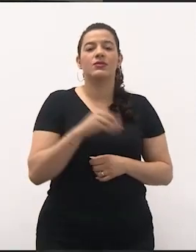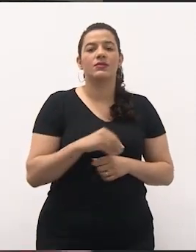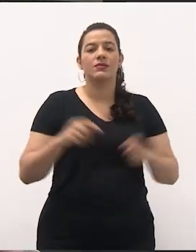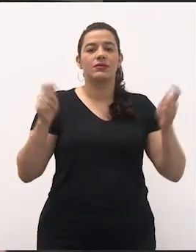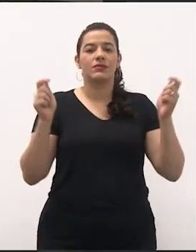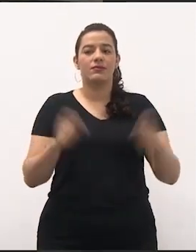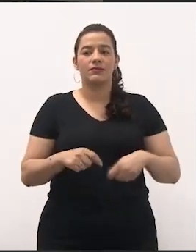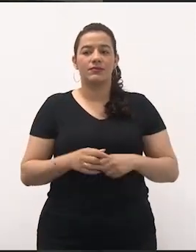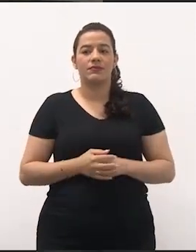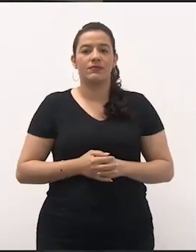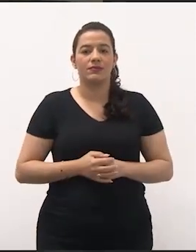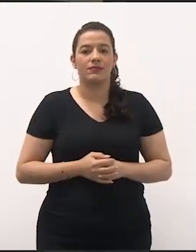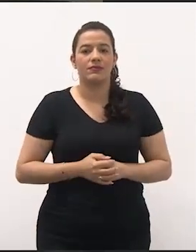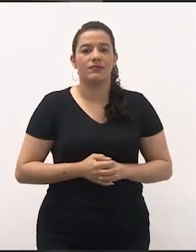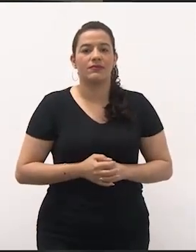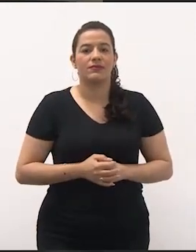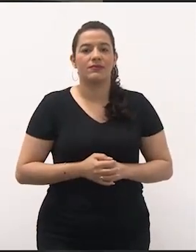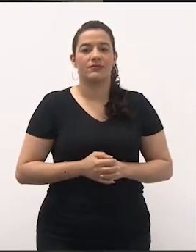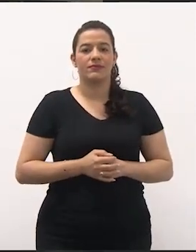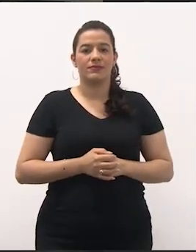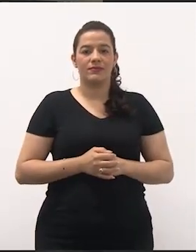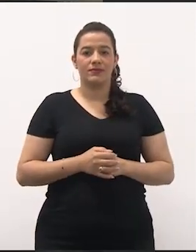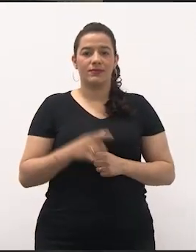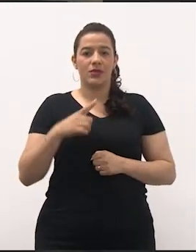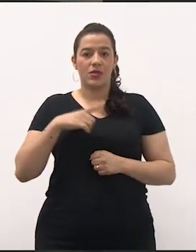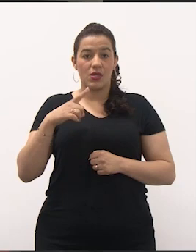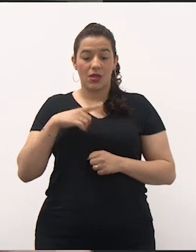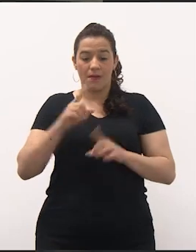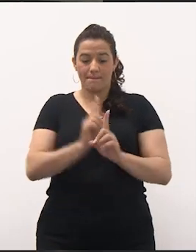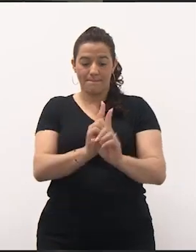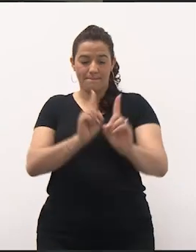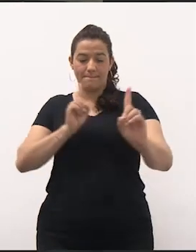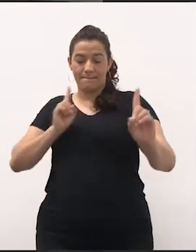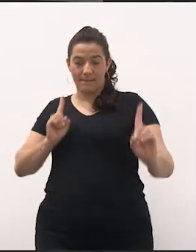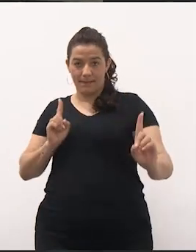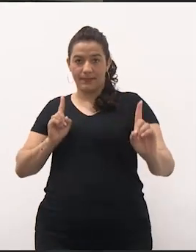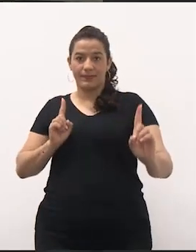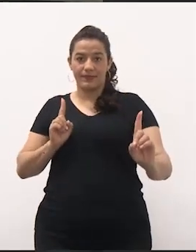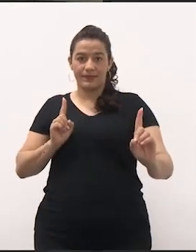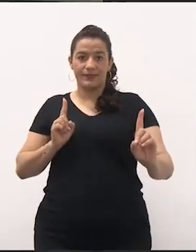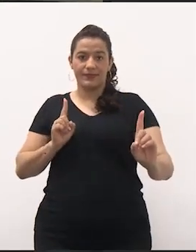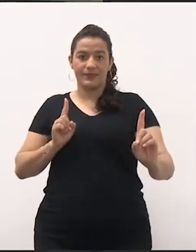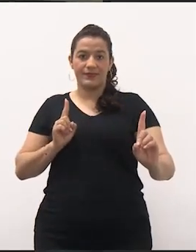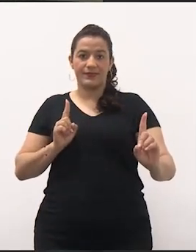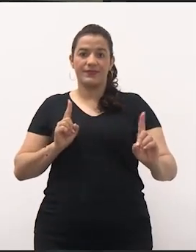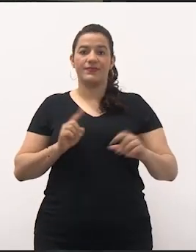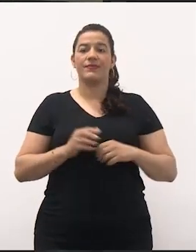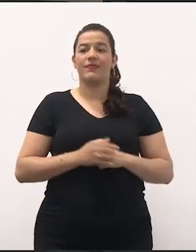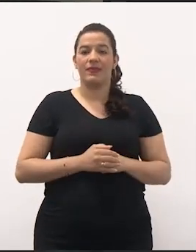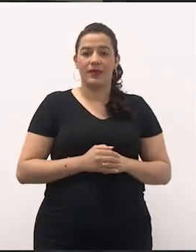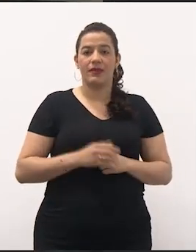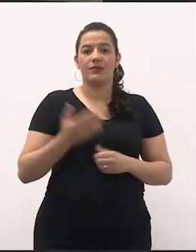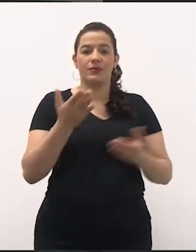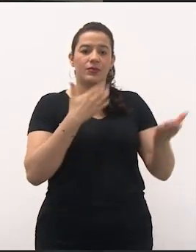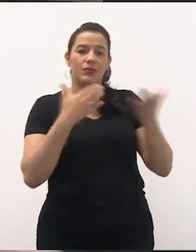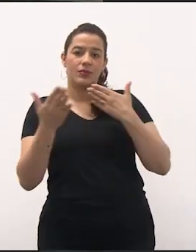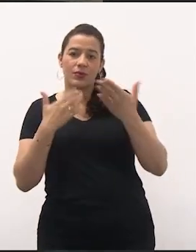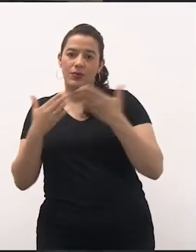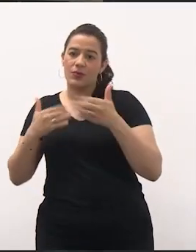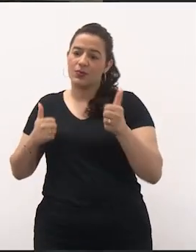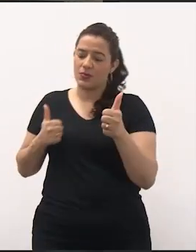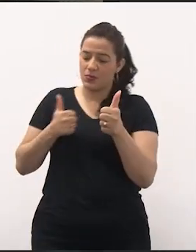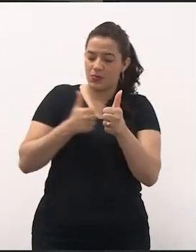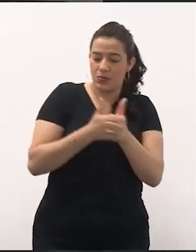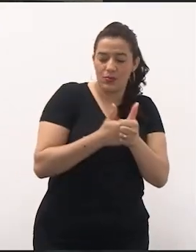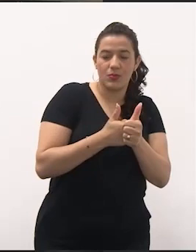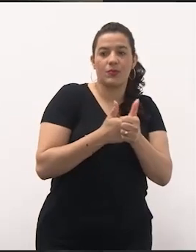faleceu, perder pela distância física mesmo, perder pela impossibilidade de uma conversa próxima, perder